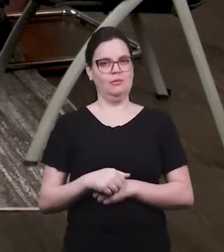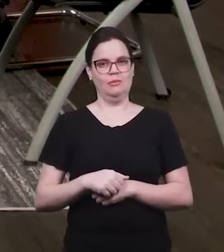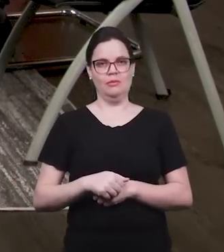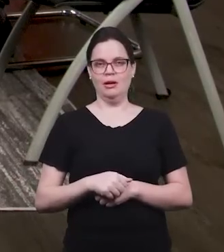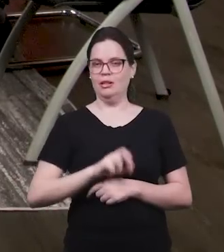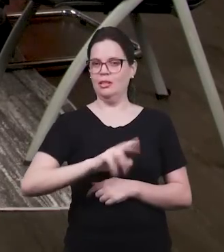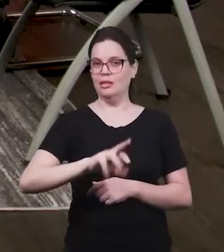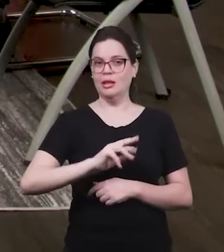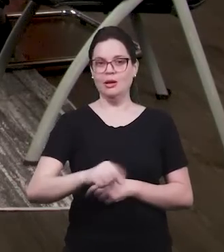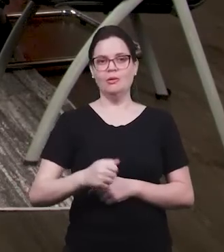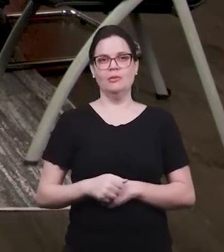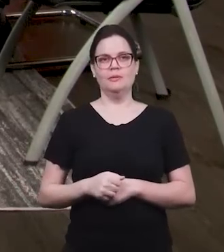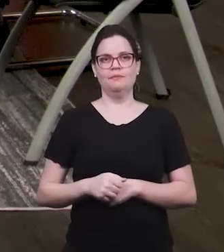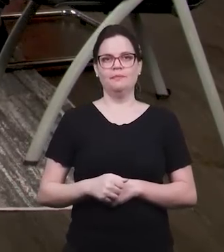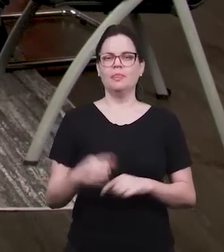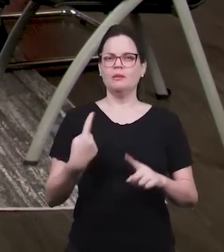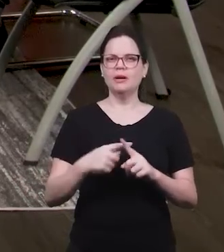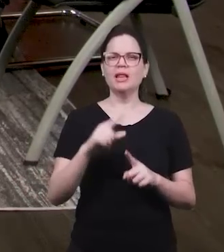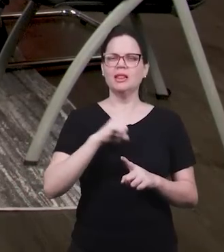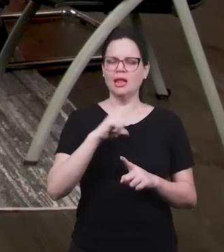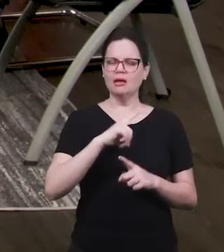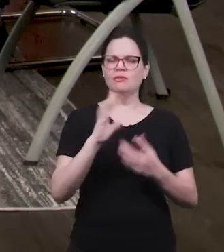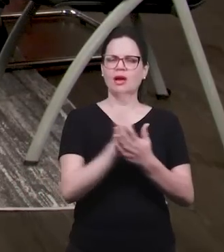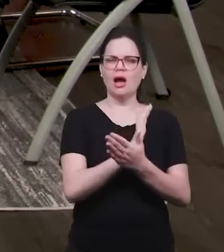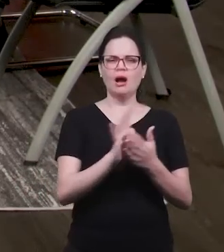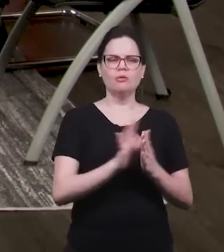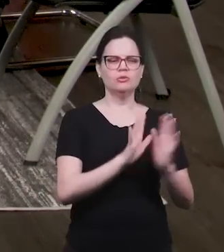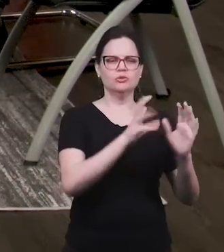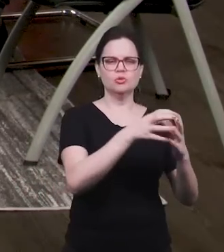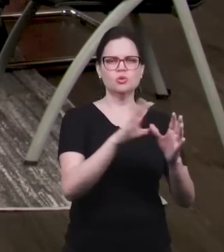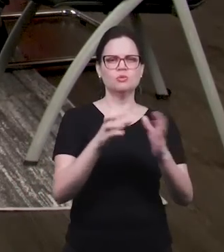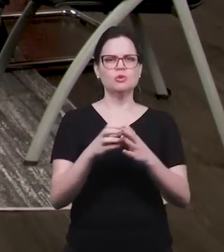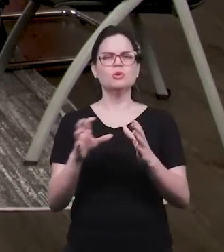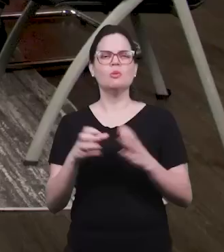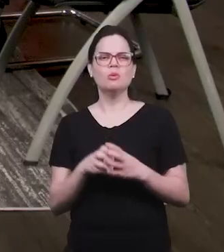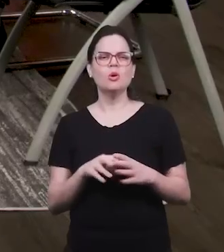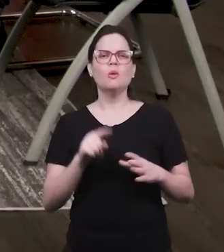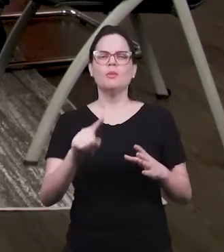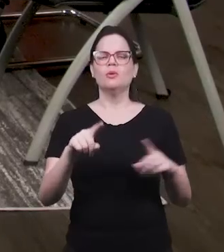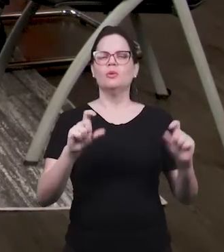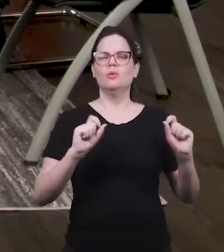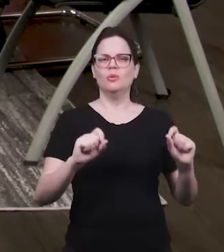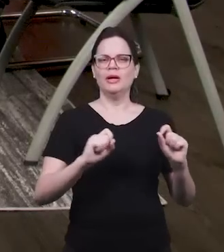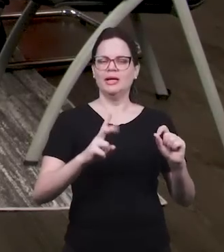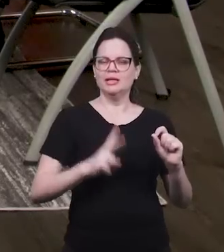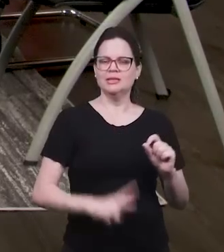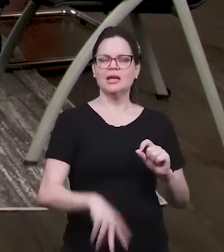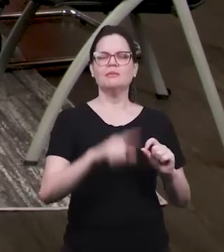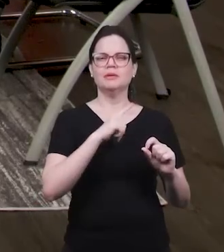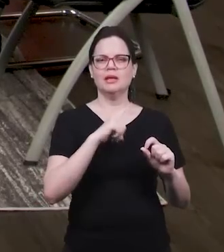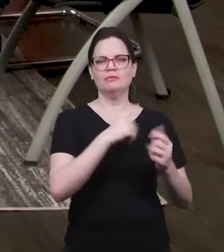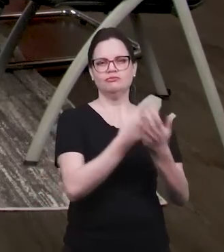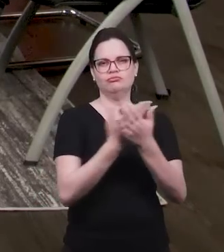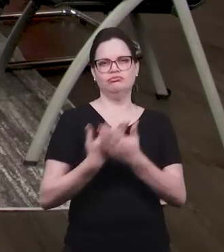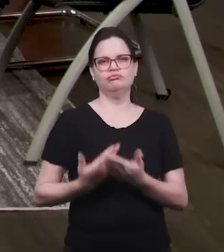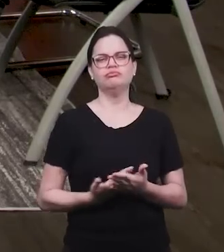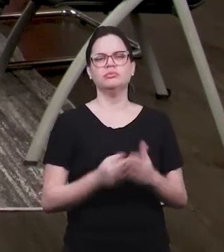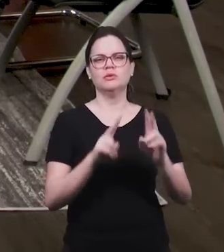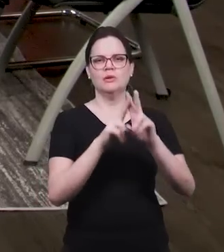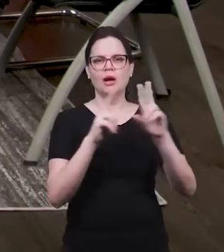1728, com os irmãos Wesley e tal, que apresentaram, naturalmente, anteriormente, já devia ter tido